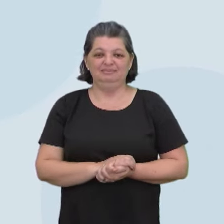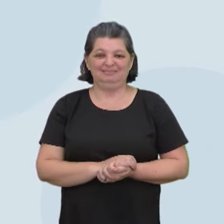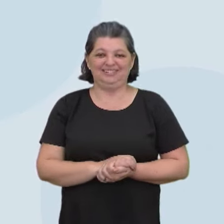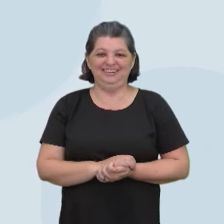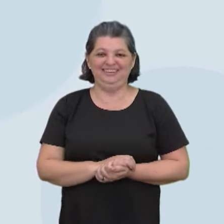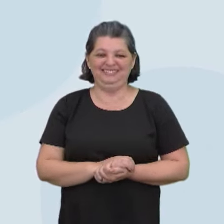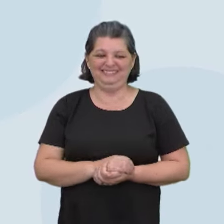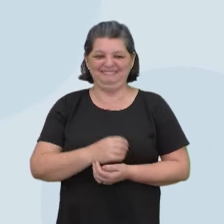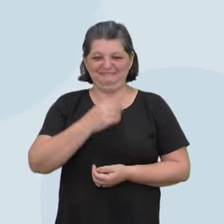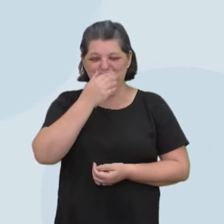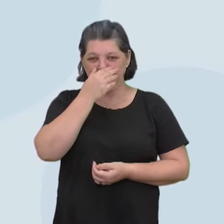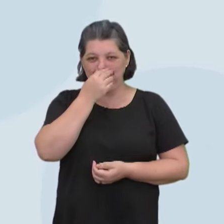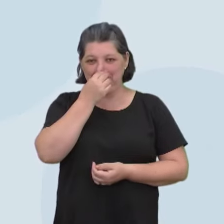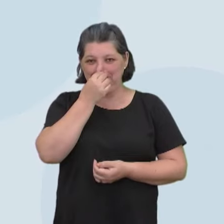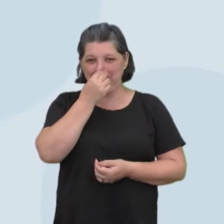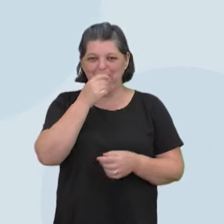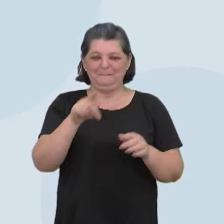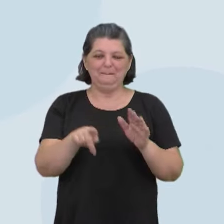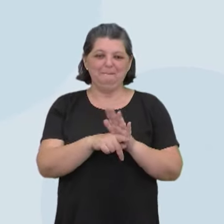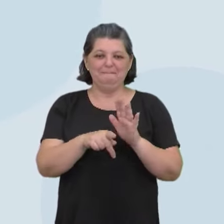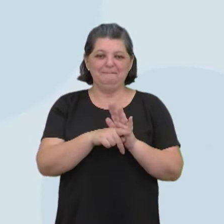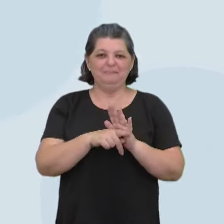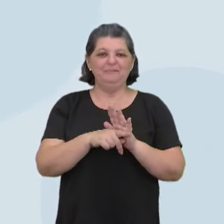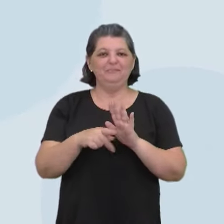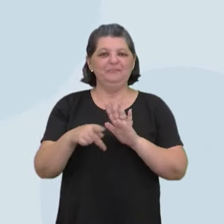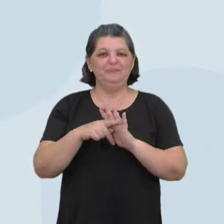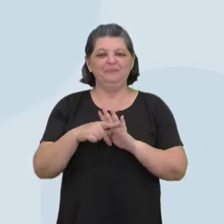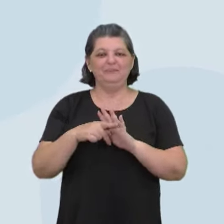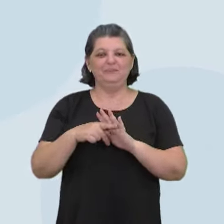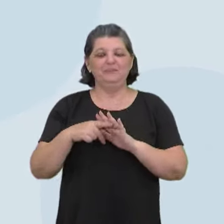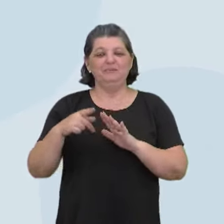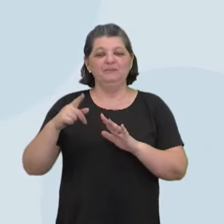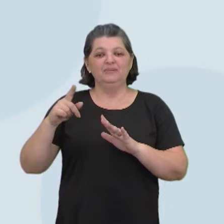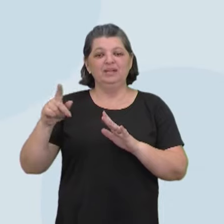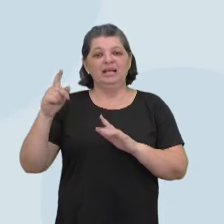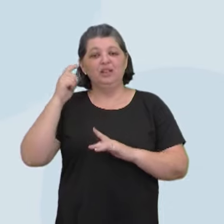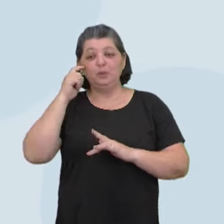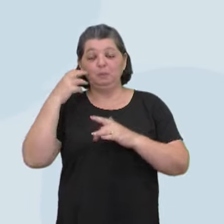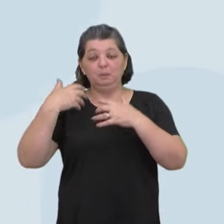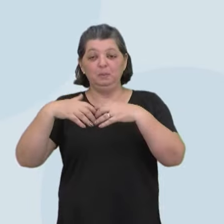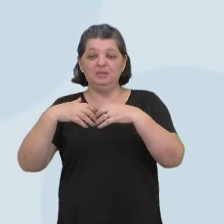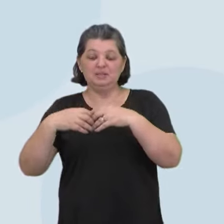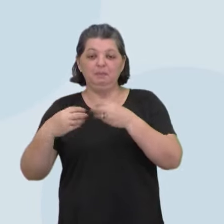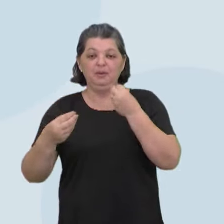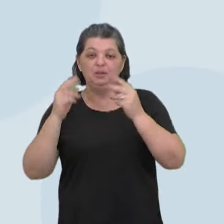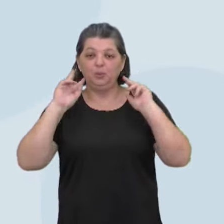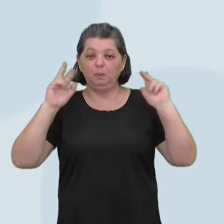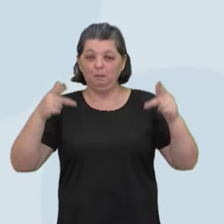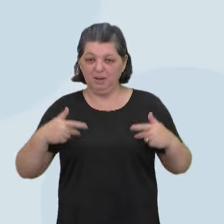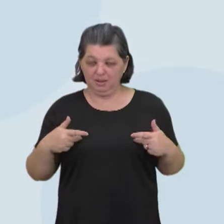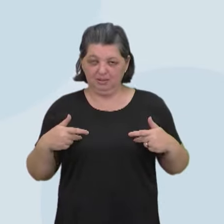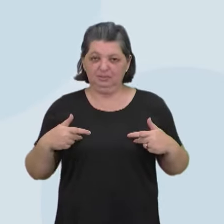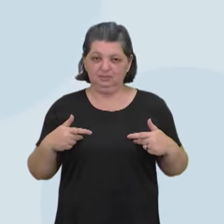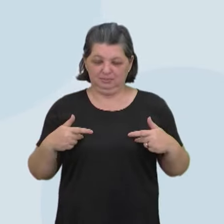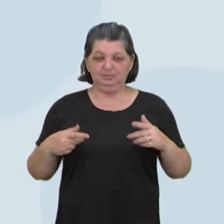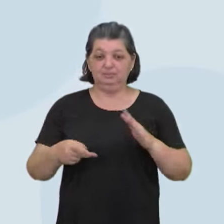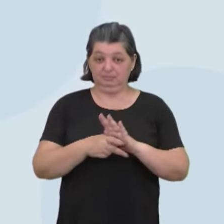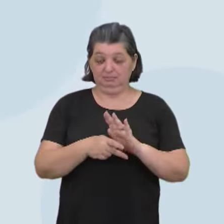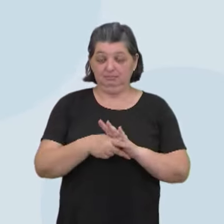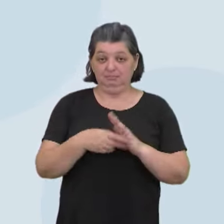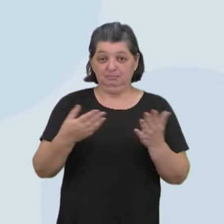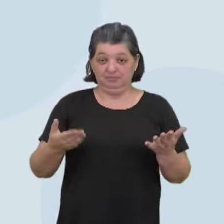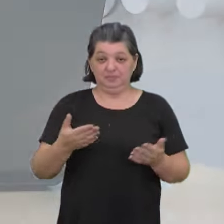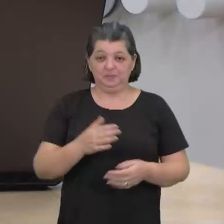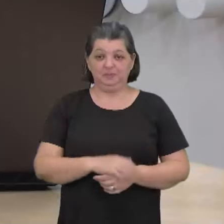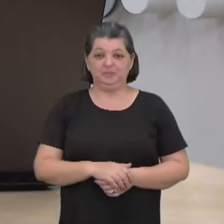Subjugando essa natureza à racionalidade humana. Quando a gente vê aí a palavra racionalidade,